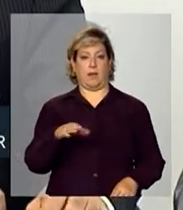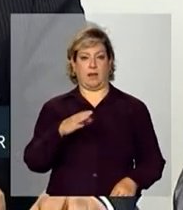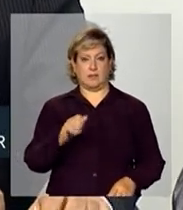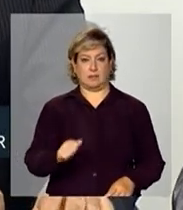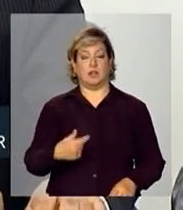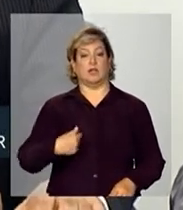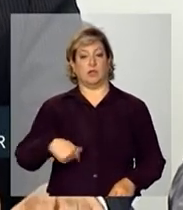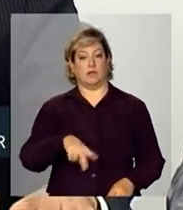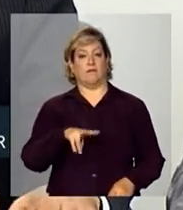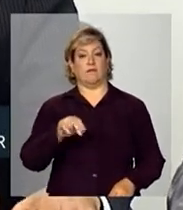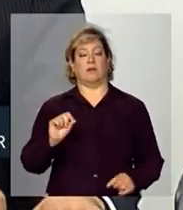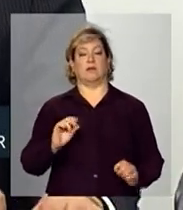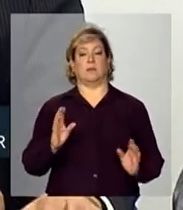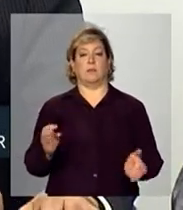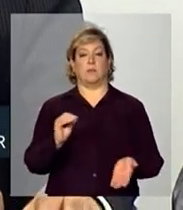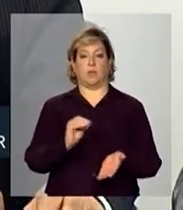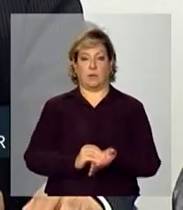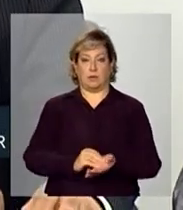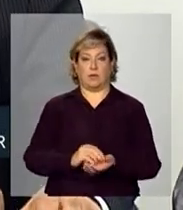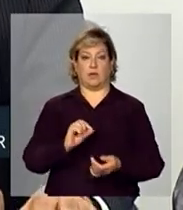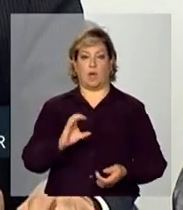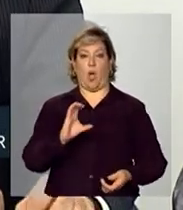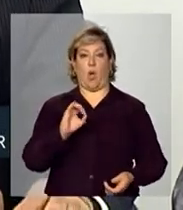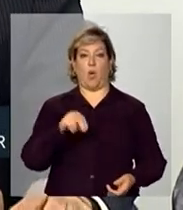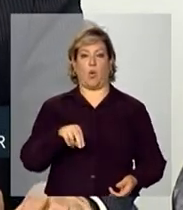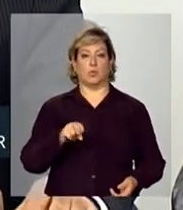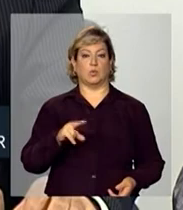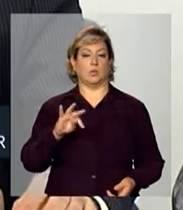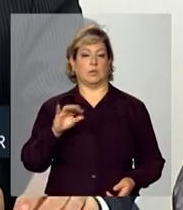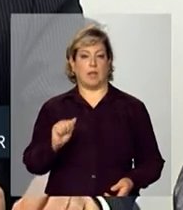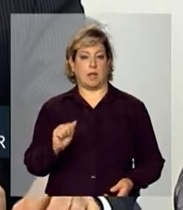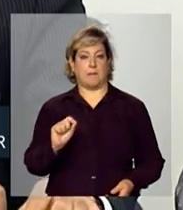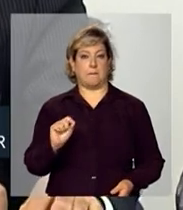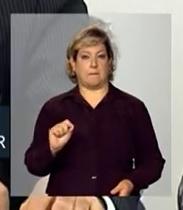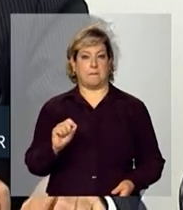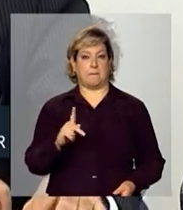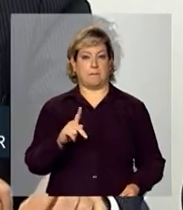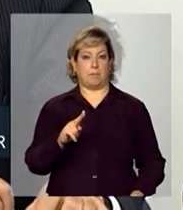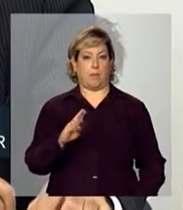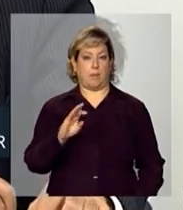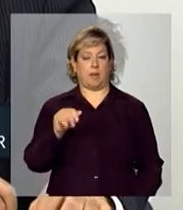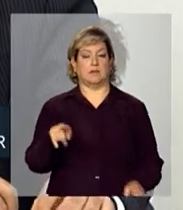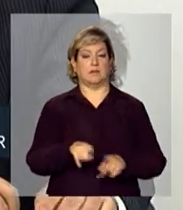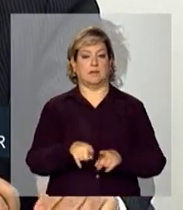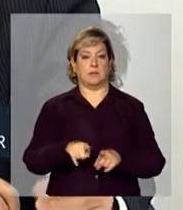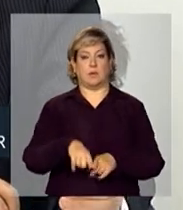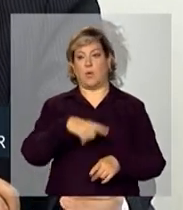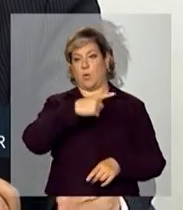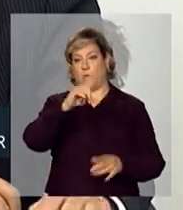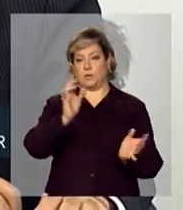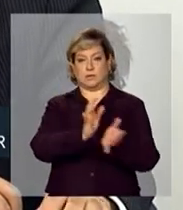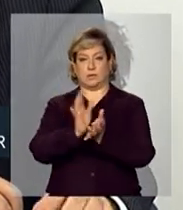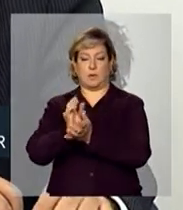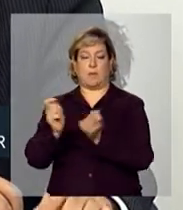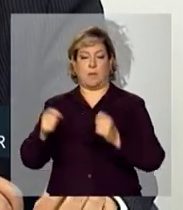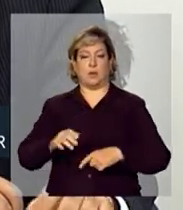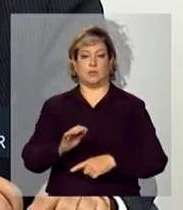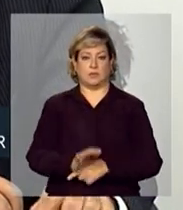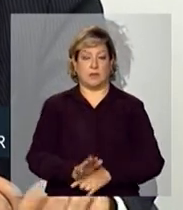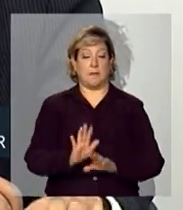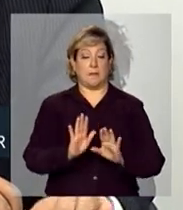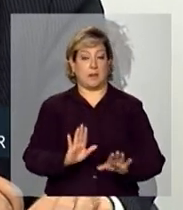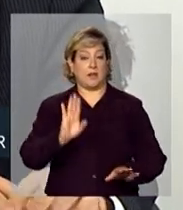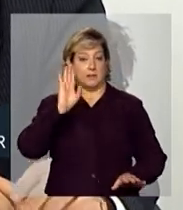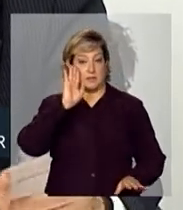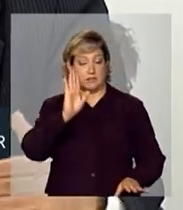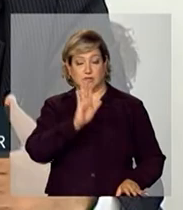colocar em consulta pública por 30 dias para que os demais setores possam contribuir mas do ponto de